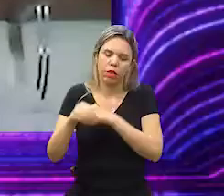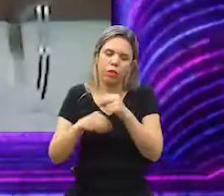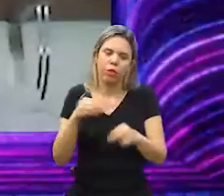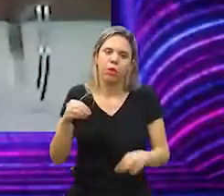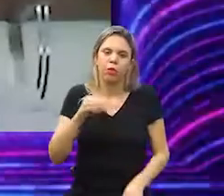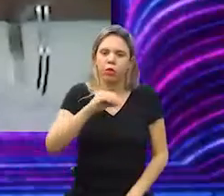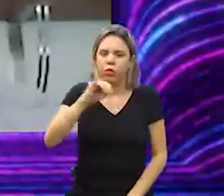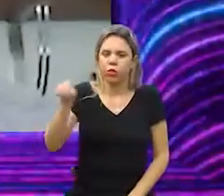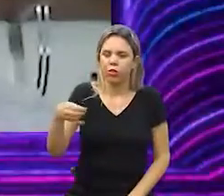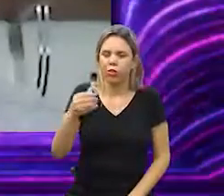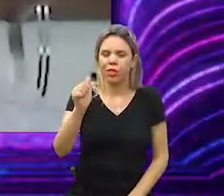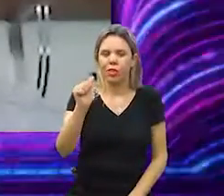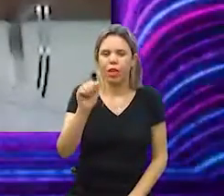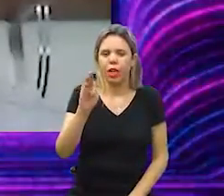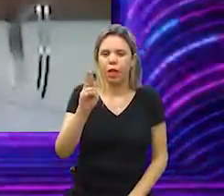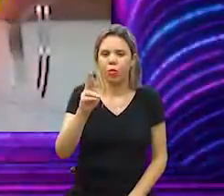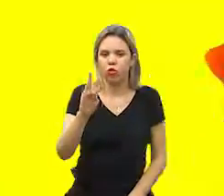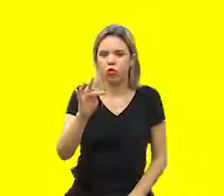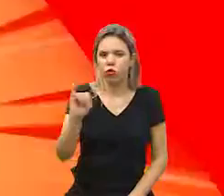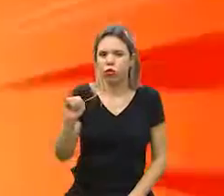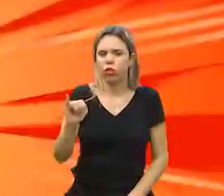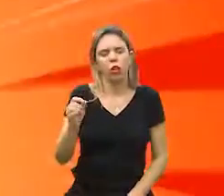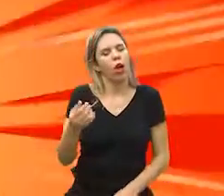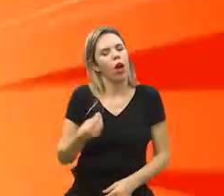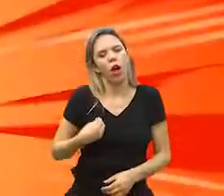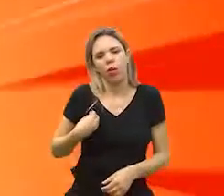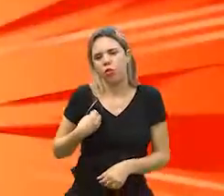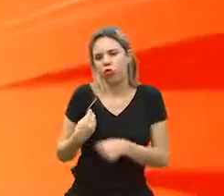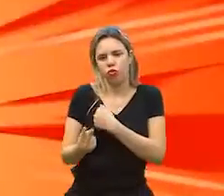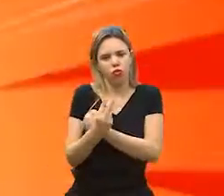Jabuti, né? Então, eu não vivo apenas de